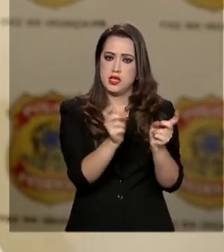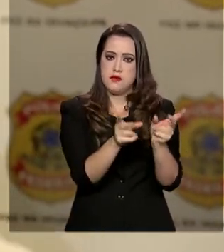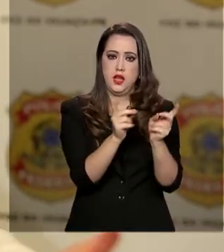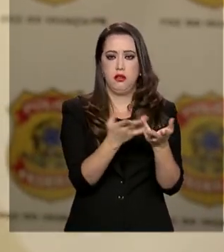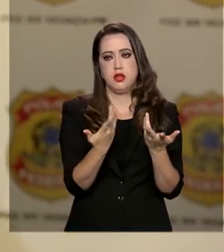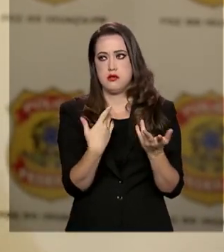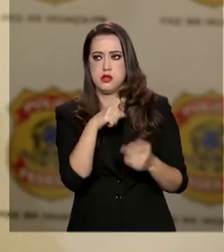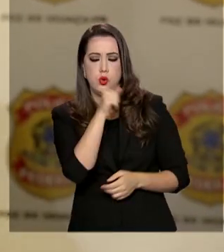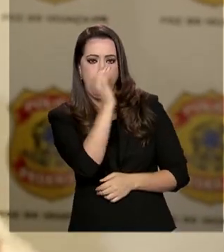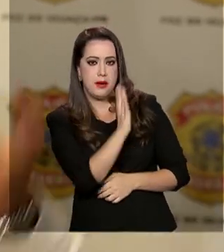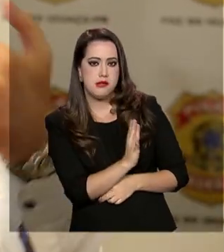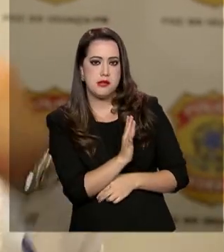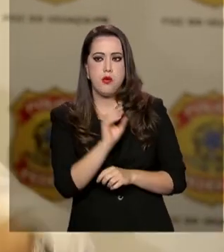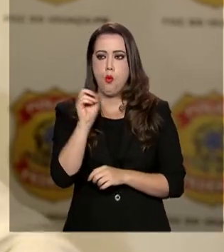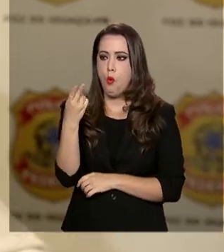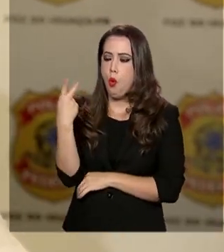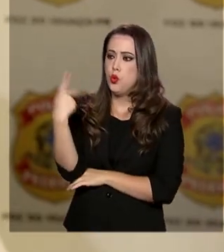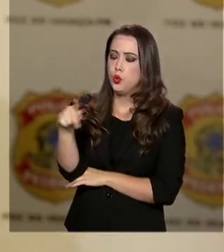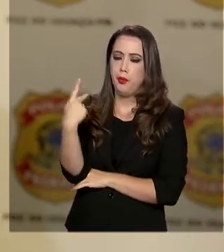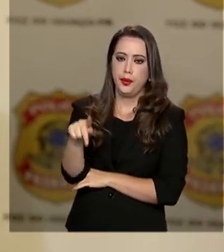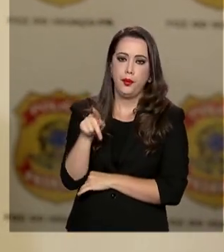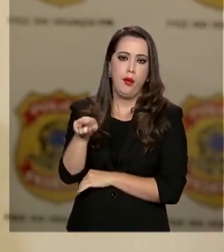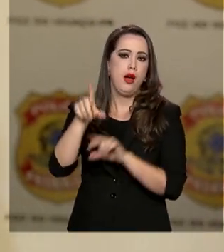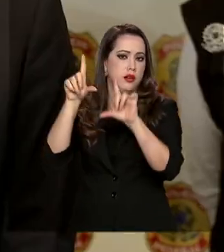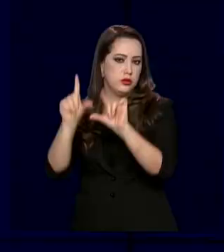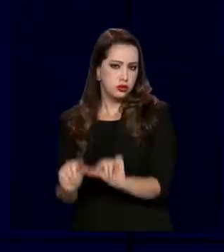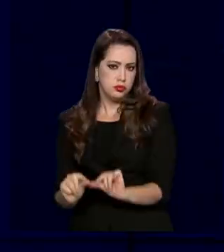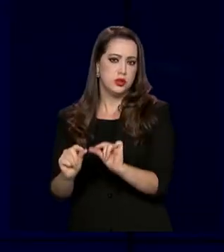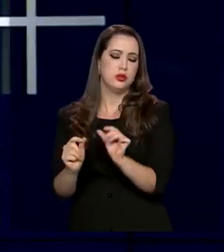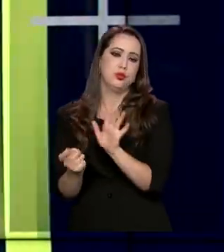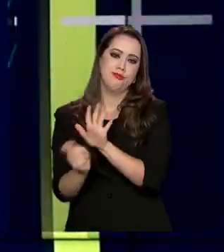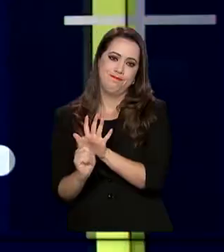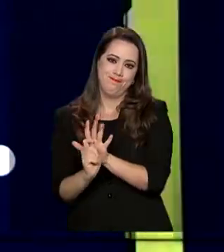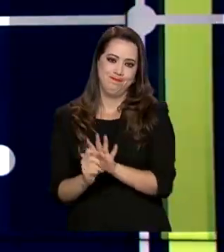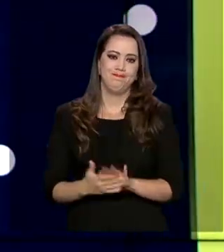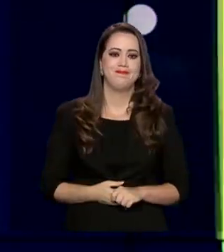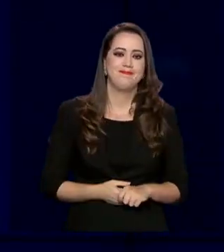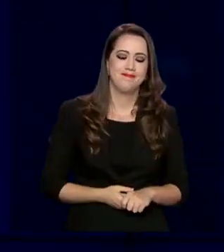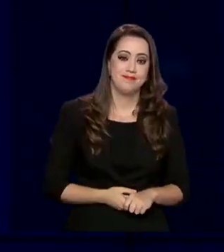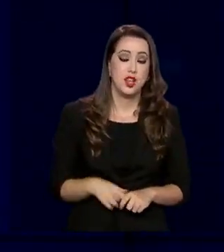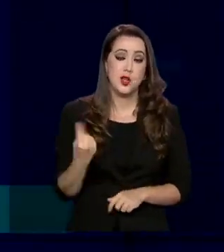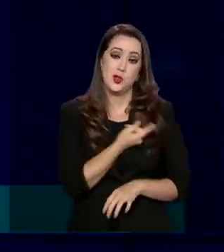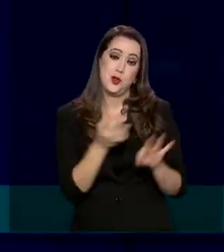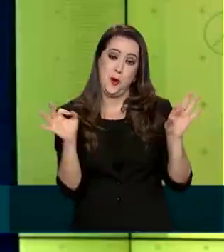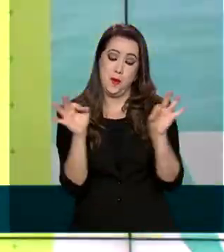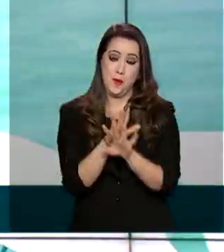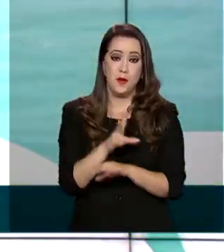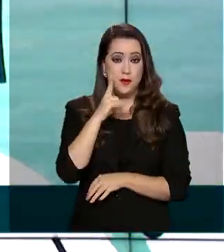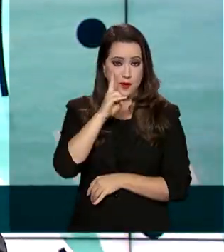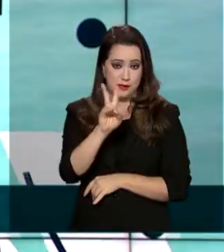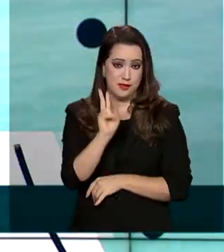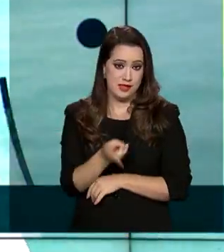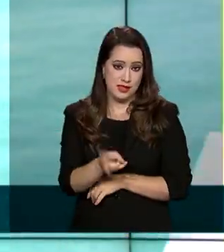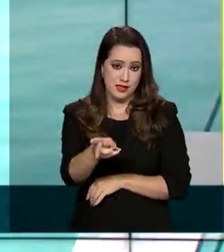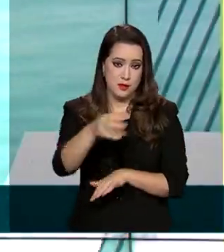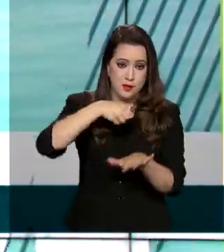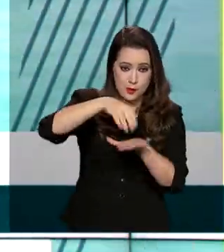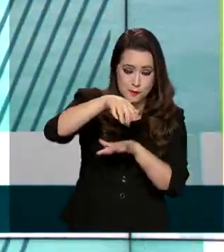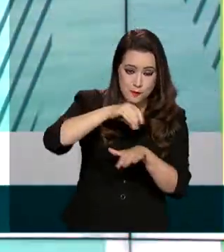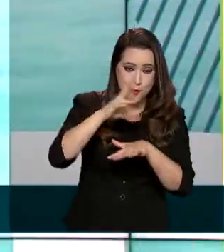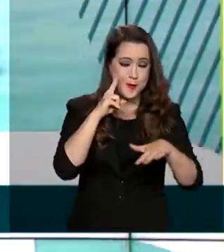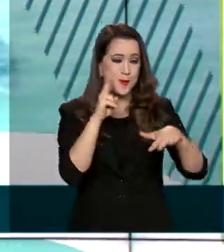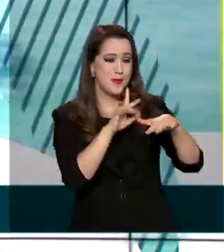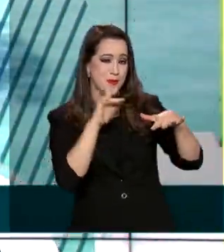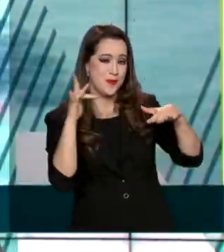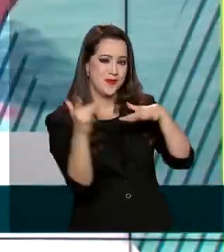seja no Brasil, seja passando pelo Brasil. A gente fica por aqui, mas você pode nos acompanhar através